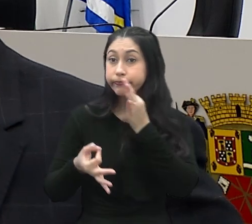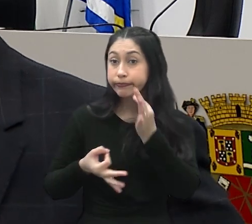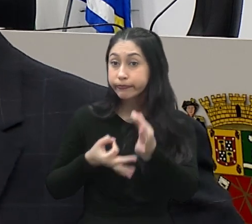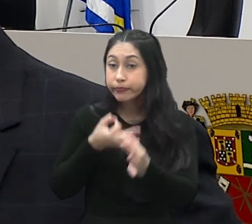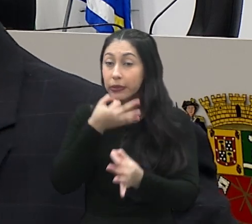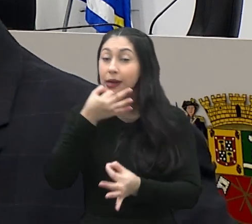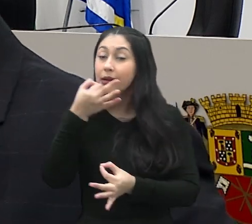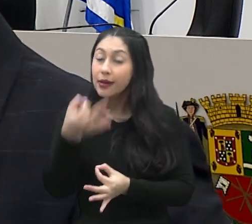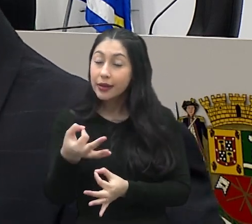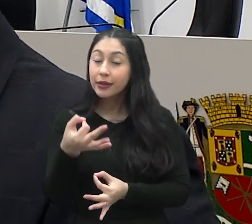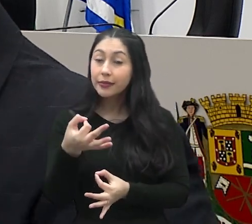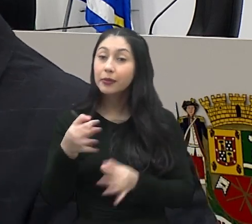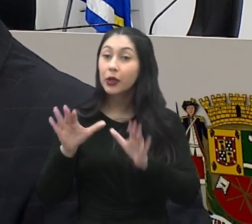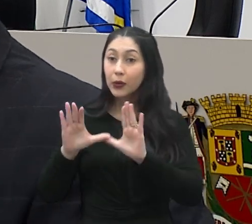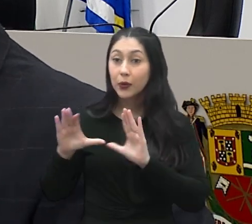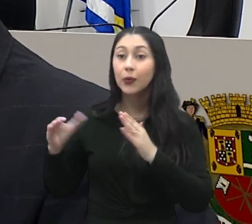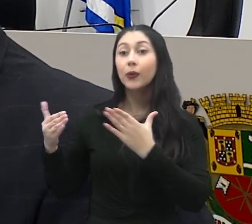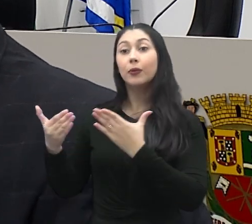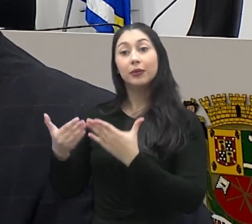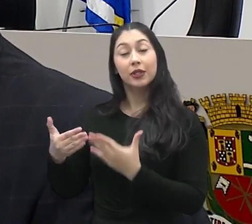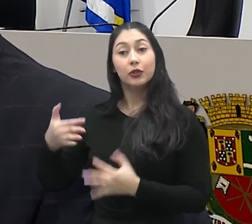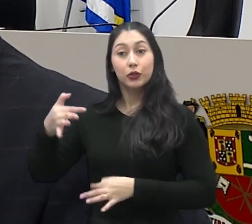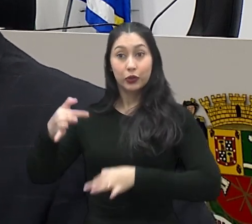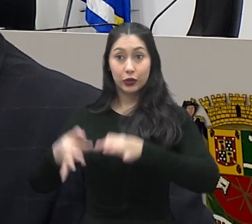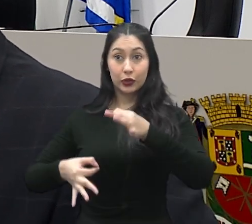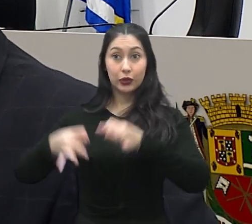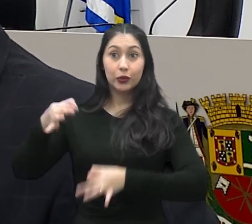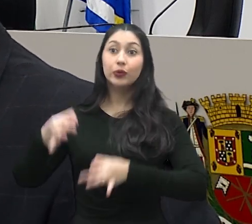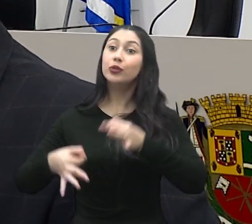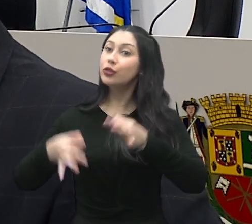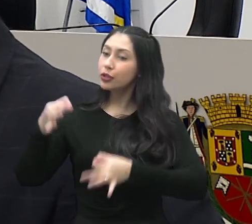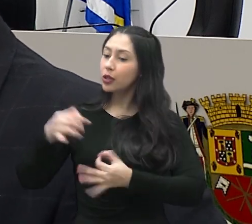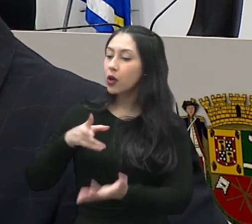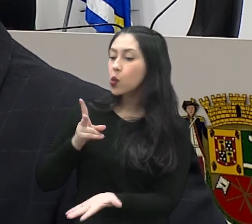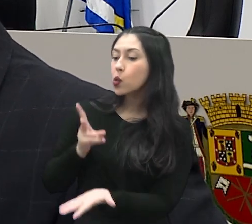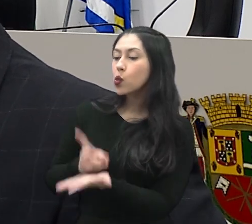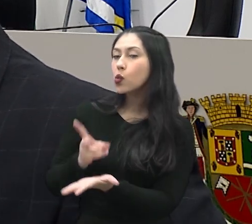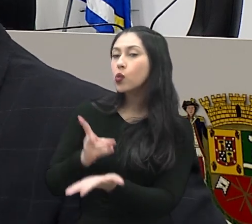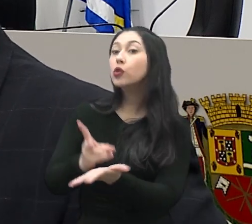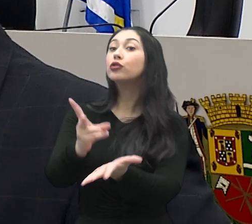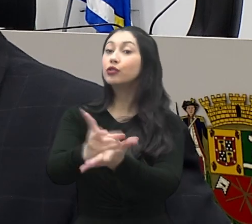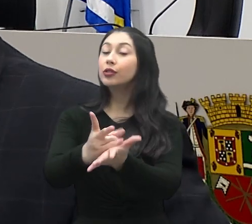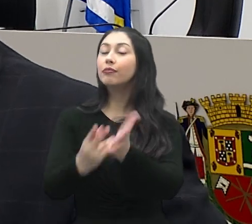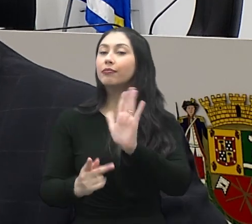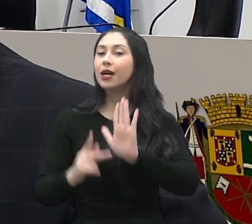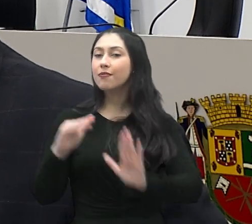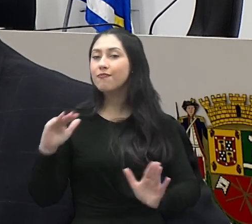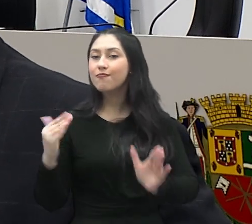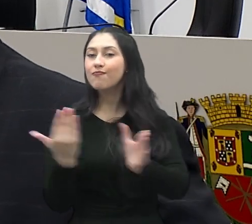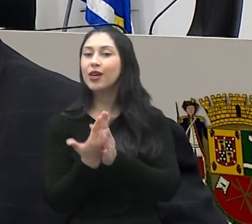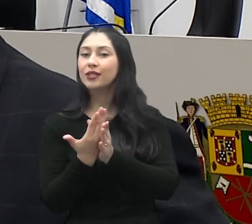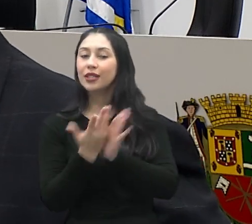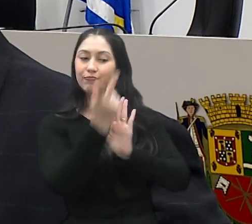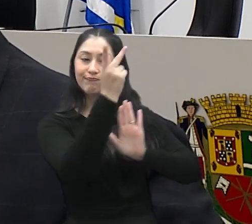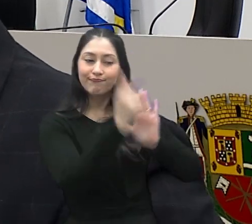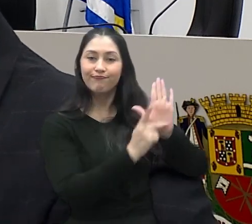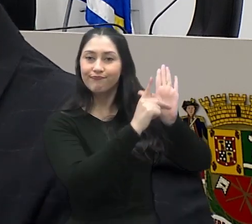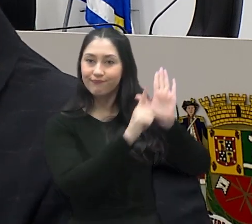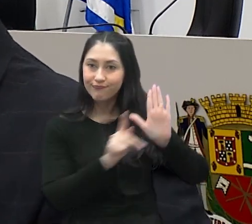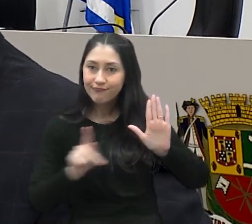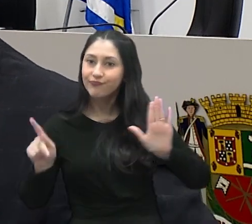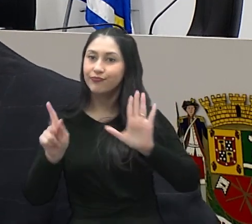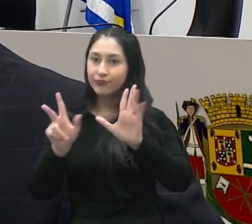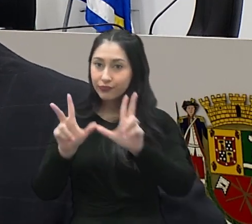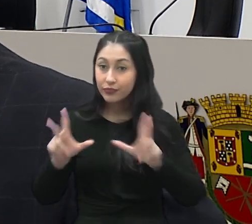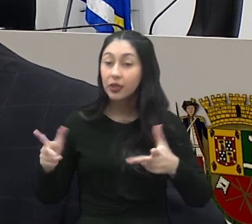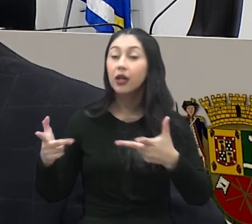jurídico, né, para que nós, enquanto Comissão de Justiça, damos continuidade para que o processo ele venha